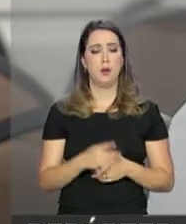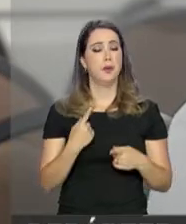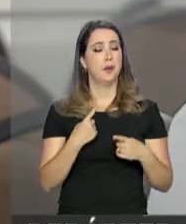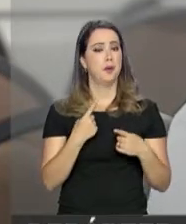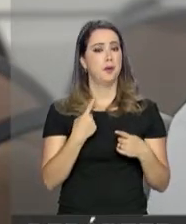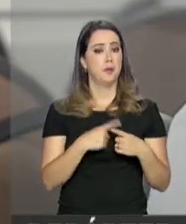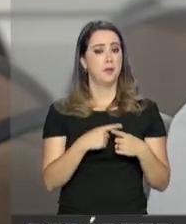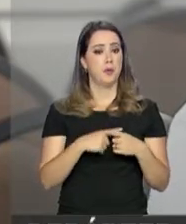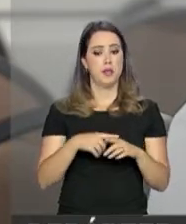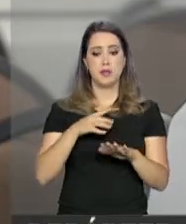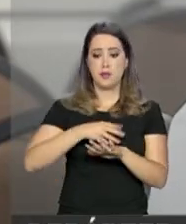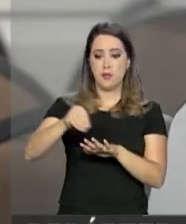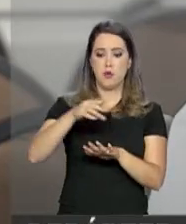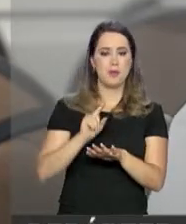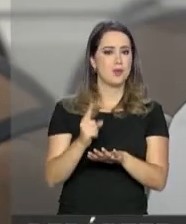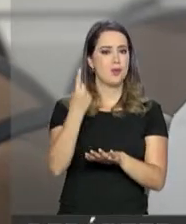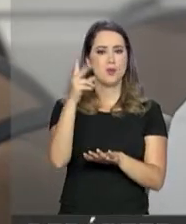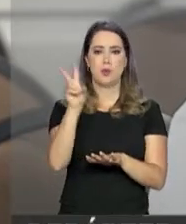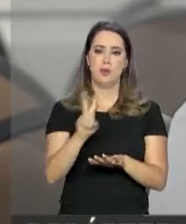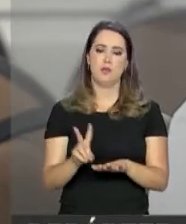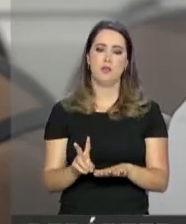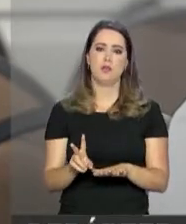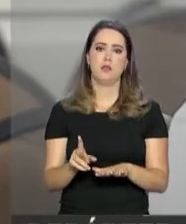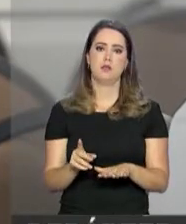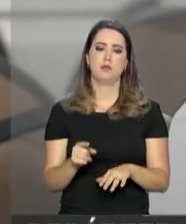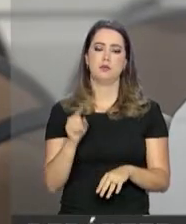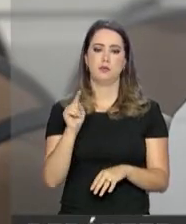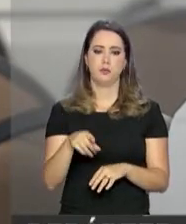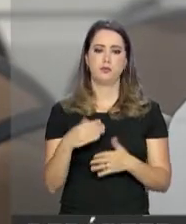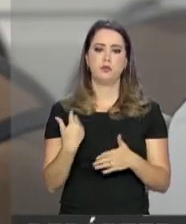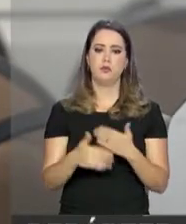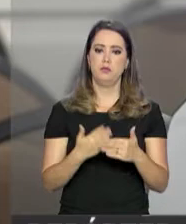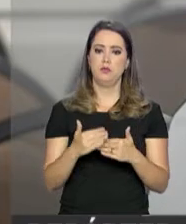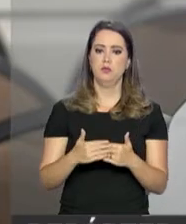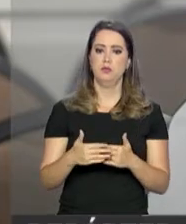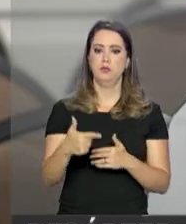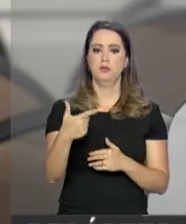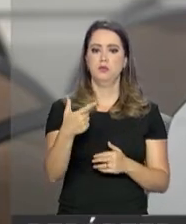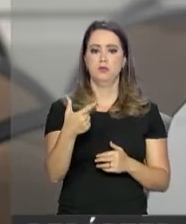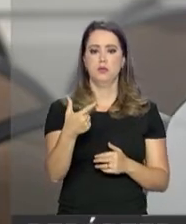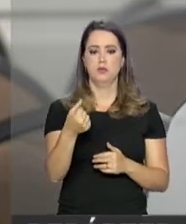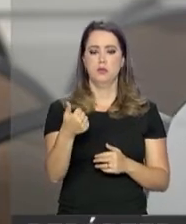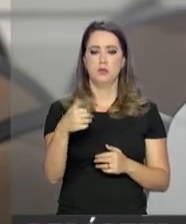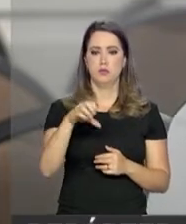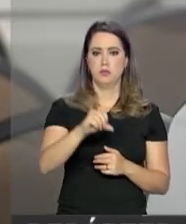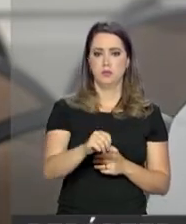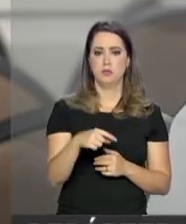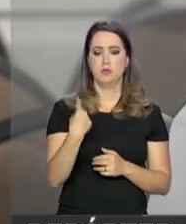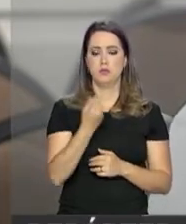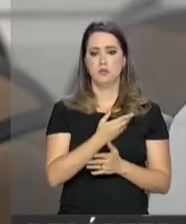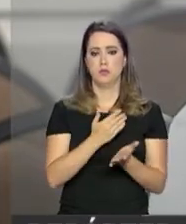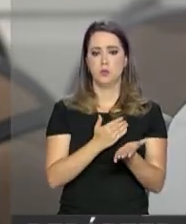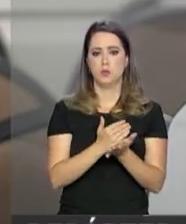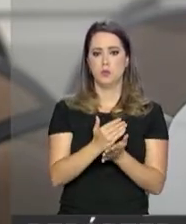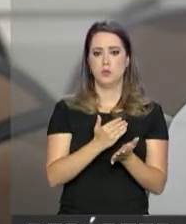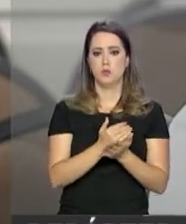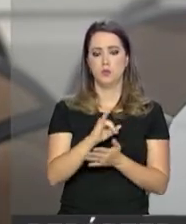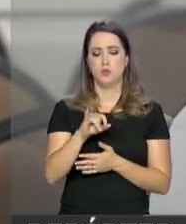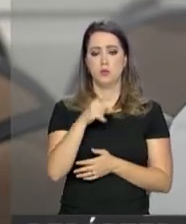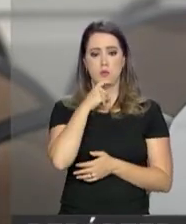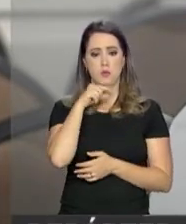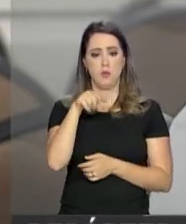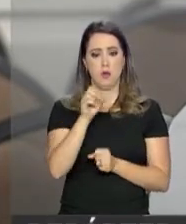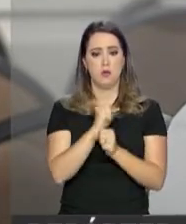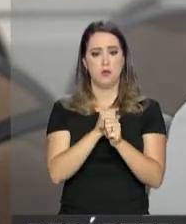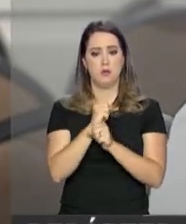essas informações de uma única vez, né? Tá a partir de 2019, no nosso caso estão entrando agora a partir de julho, né, desse